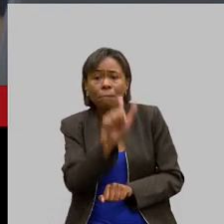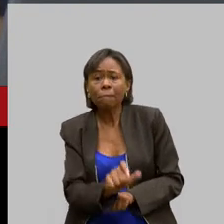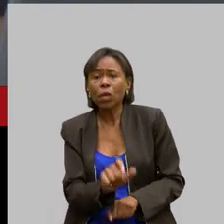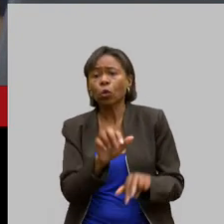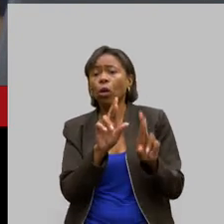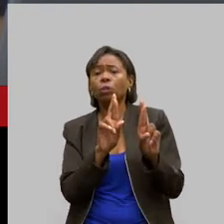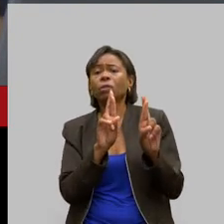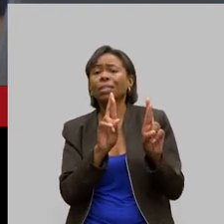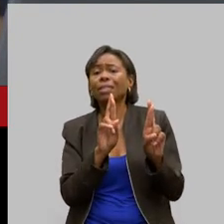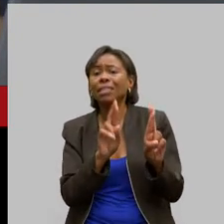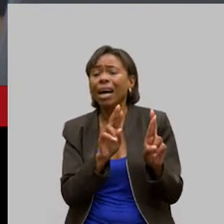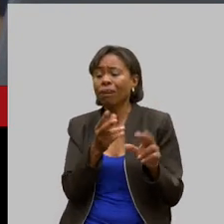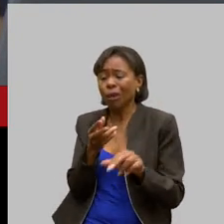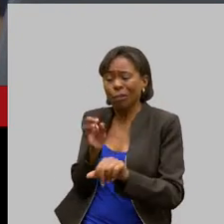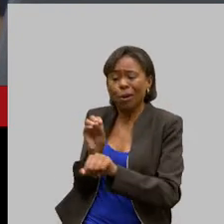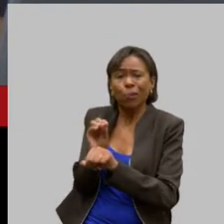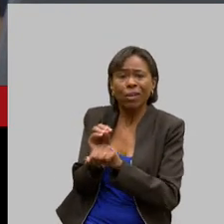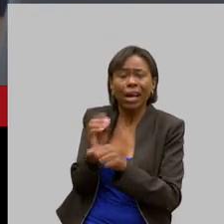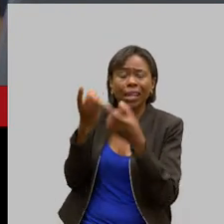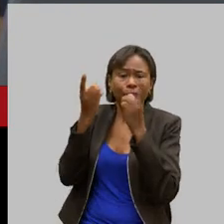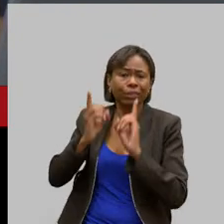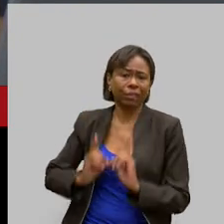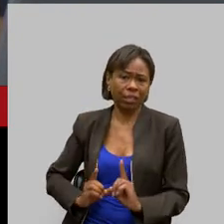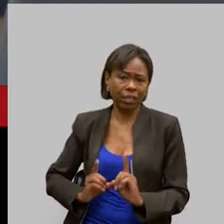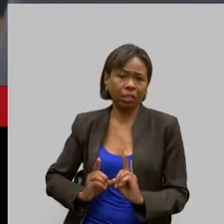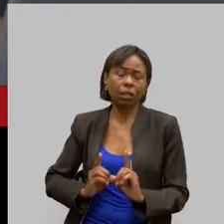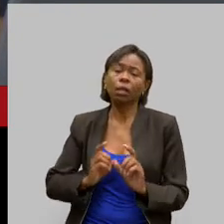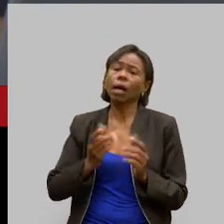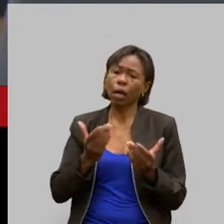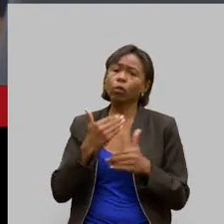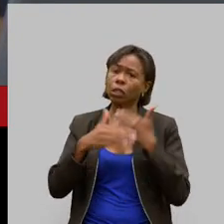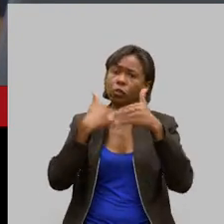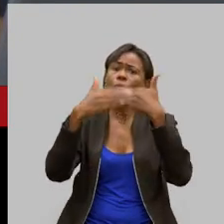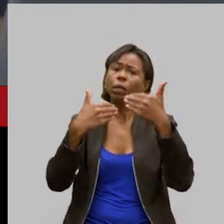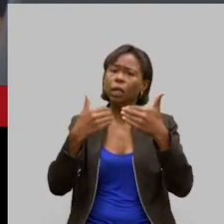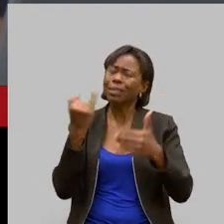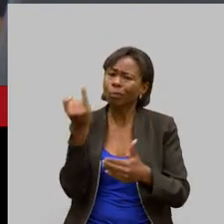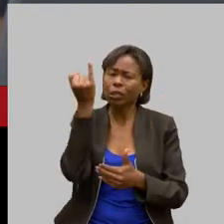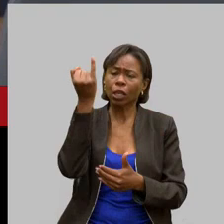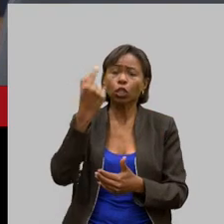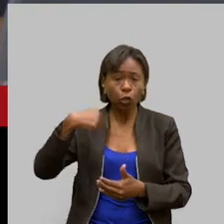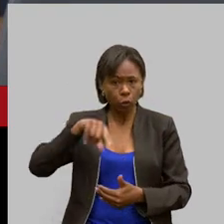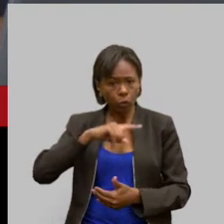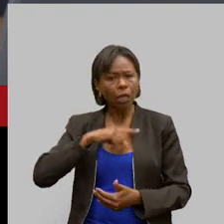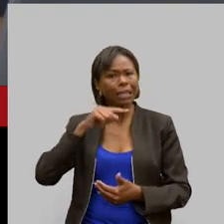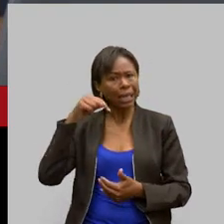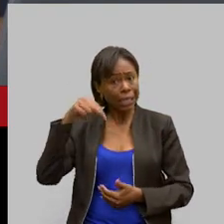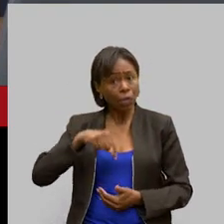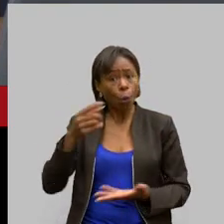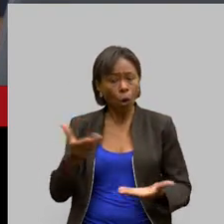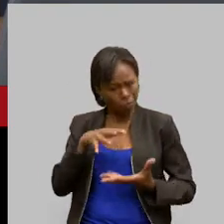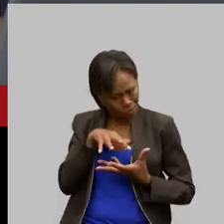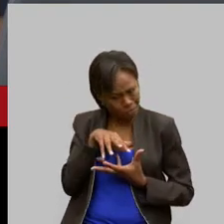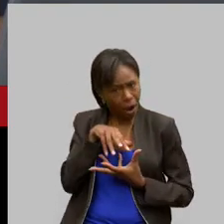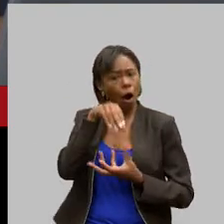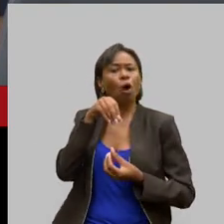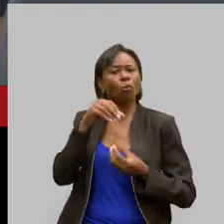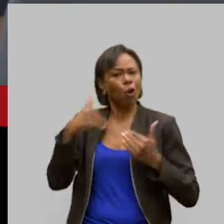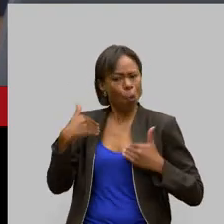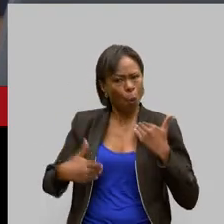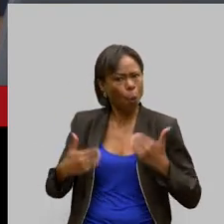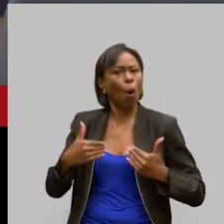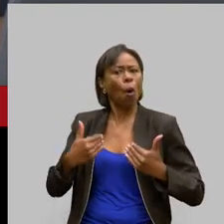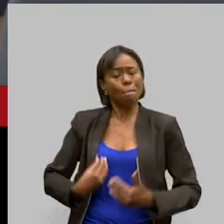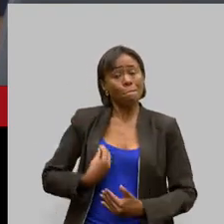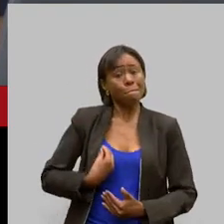do desenvolvimento é fundamental e aqui eu encerro dizendo que nós estamos de corpo e alma viu Corpo e Alma com vocês Corpo e